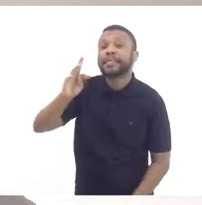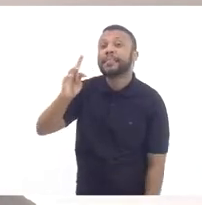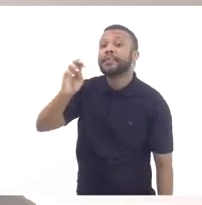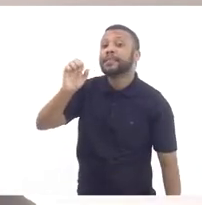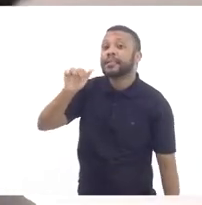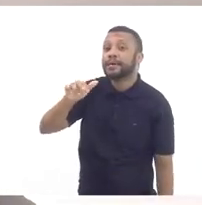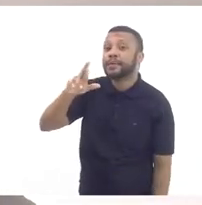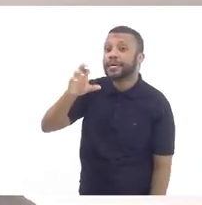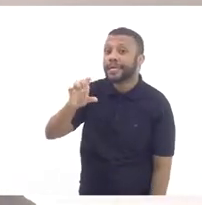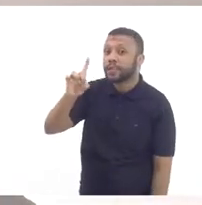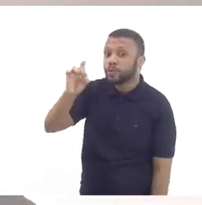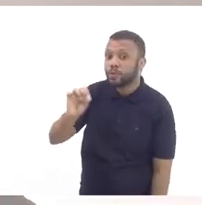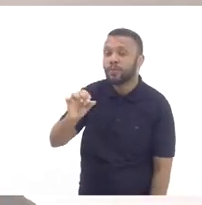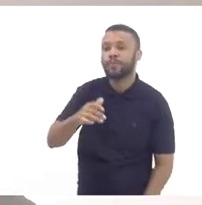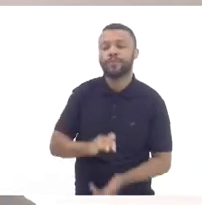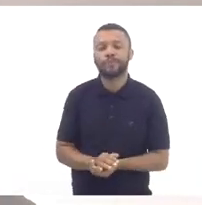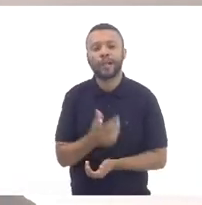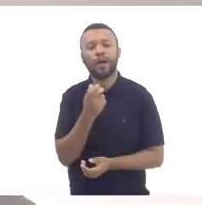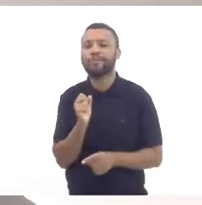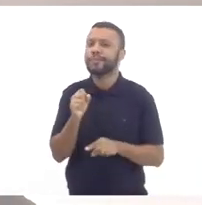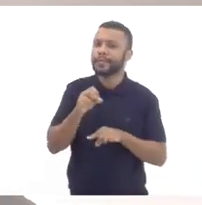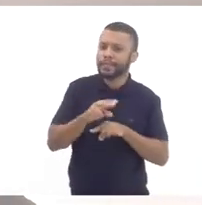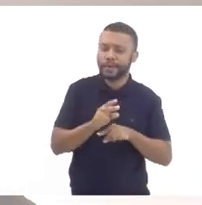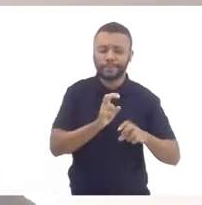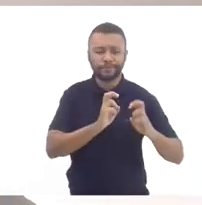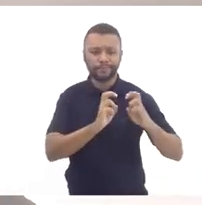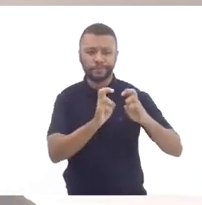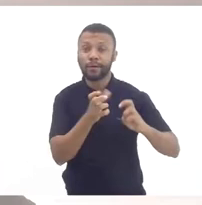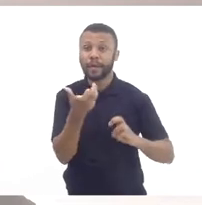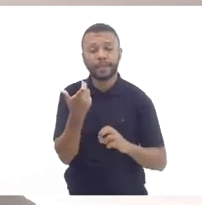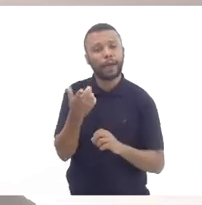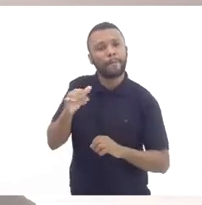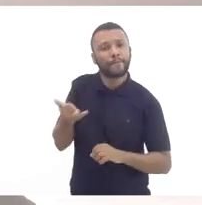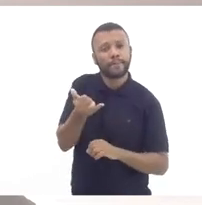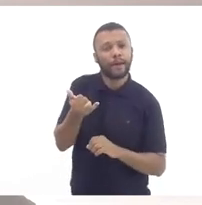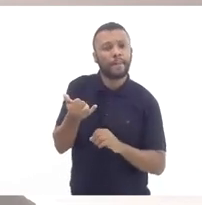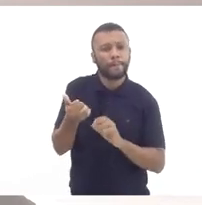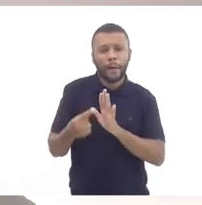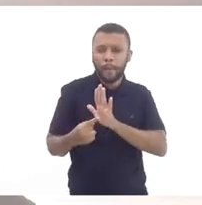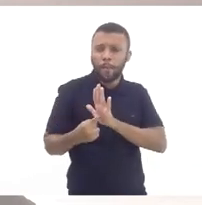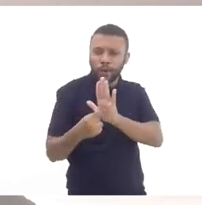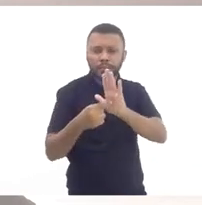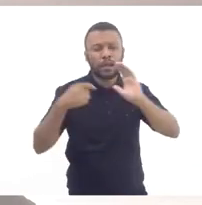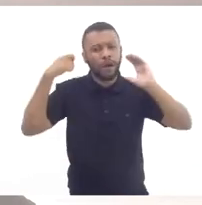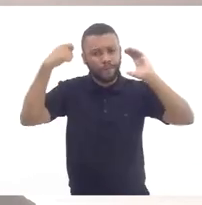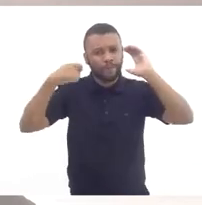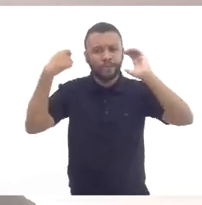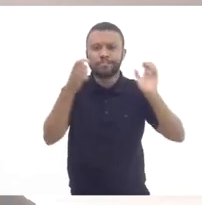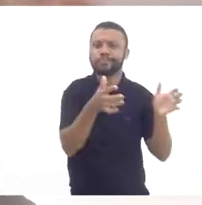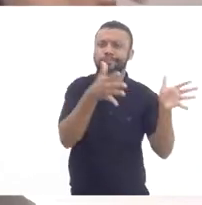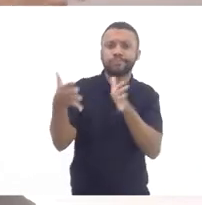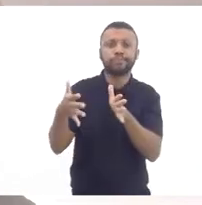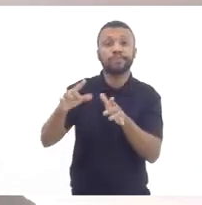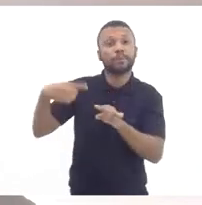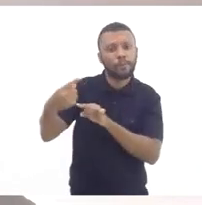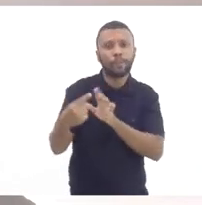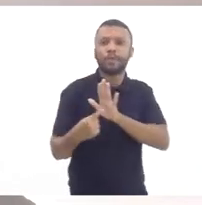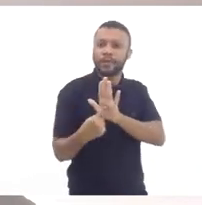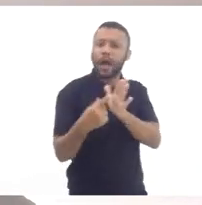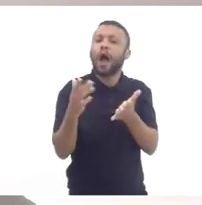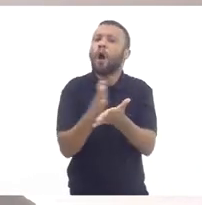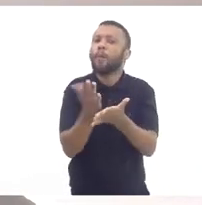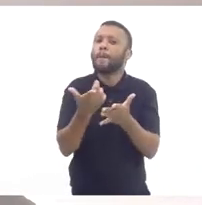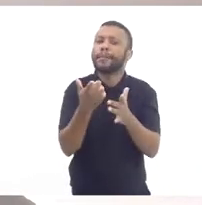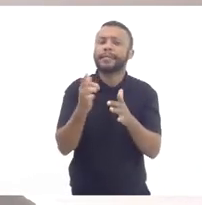linha, né? Na linha férrea. E gostaria de passar aí o vídeo aí. Depois tem algumas imagens de domingo, que é quem fez